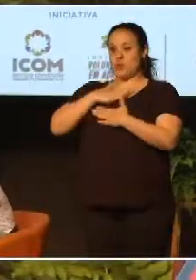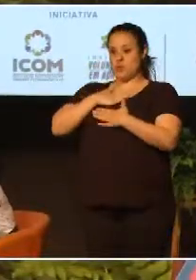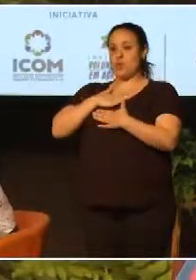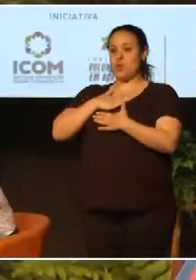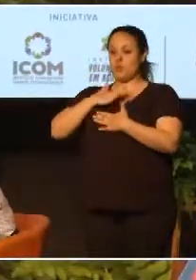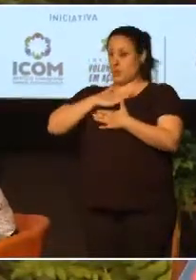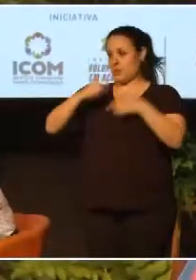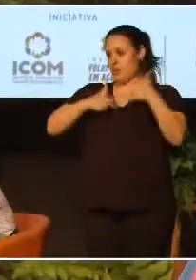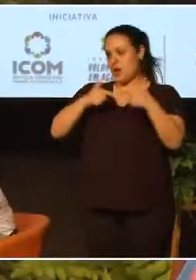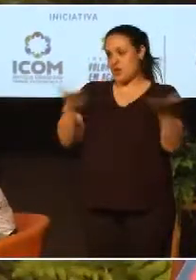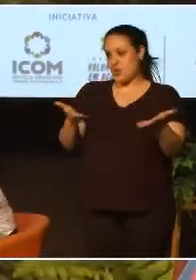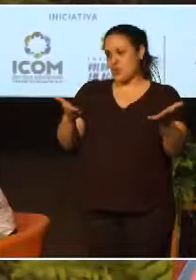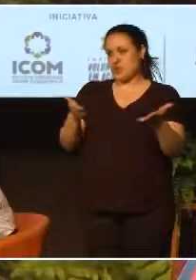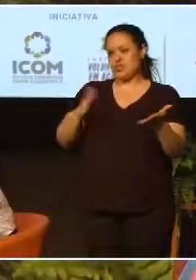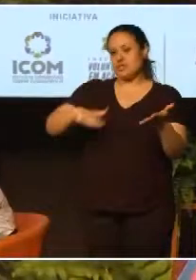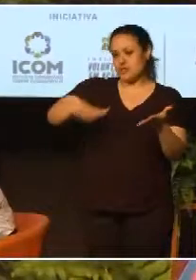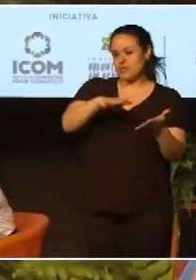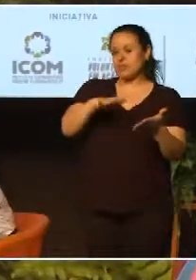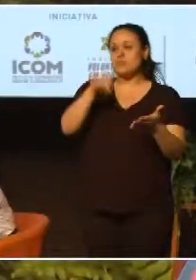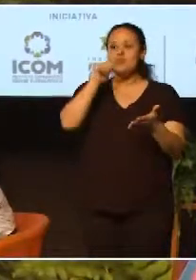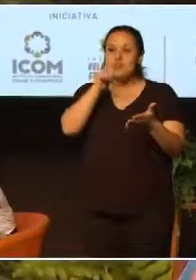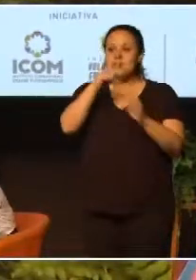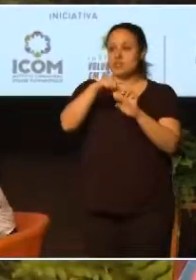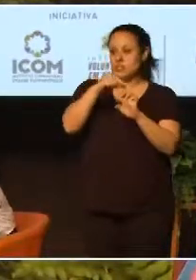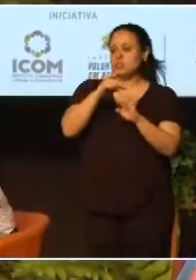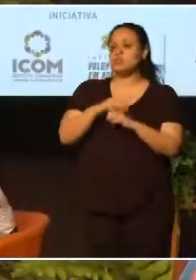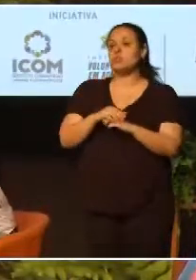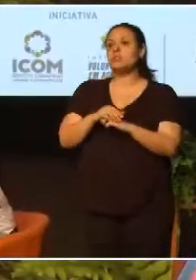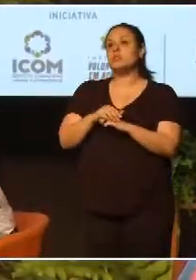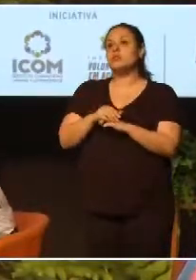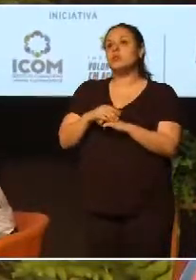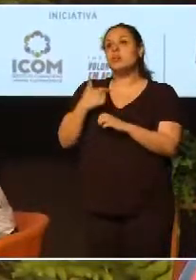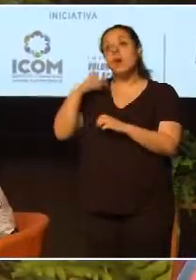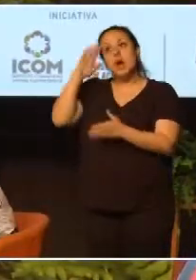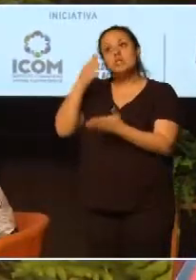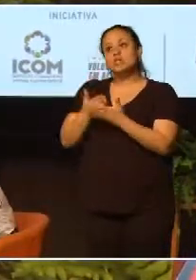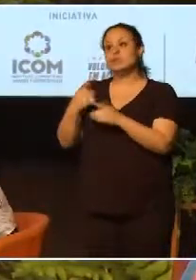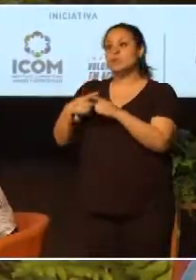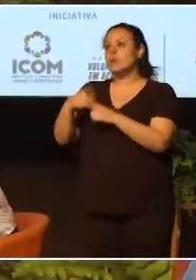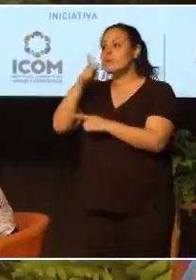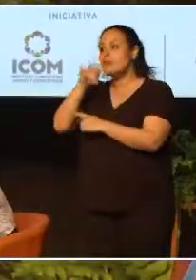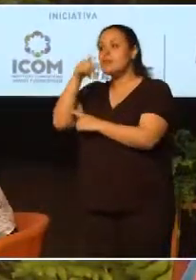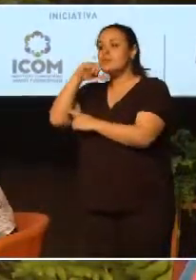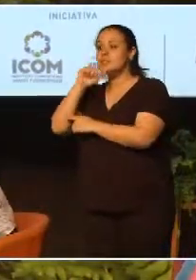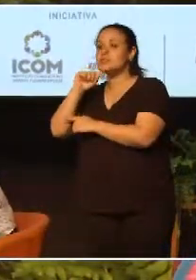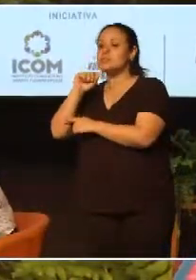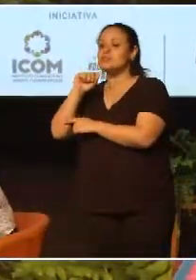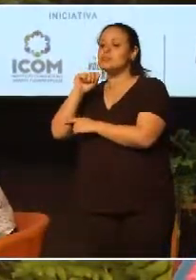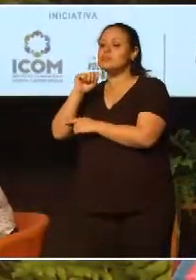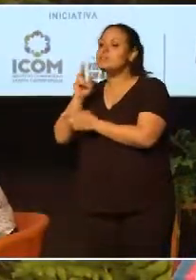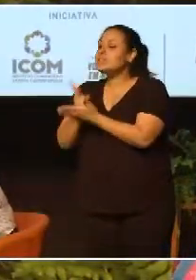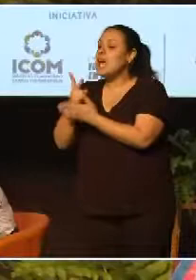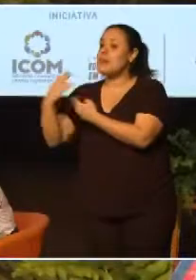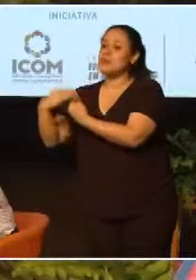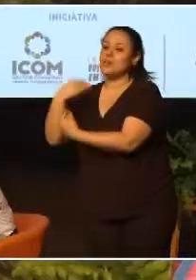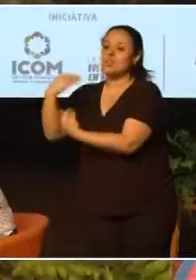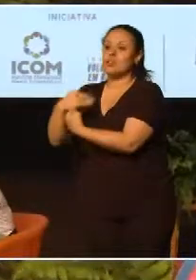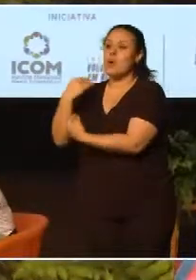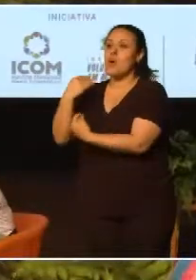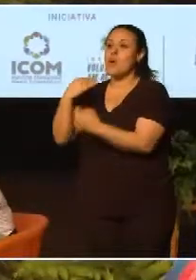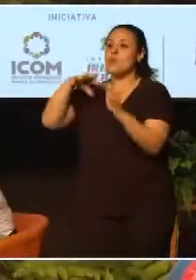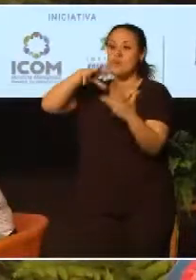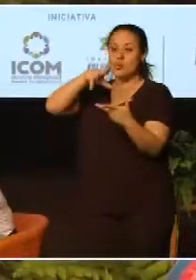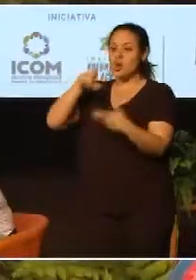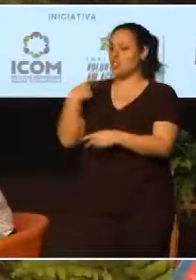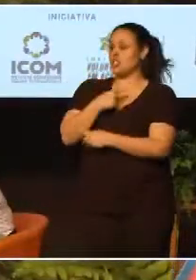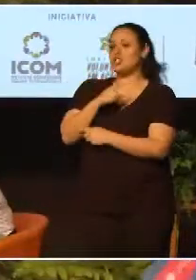Empreendedora é que a gente sempre foi orientado desde cedo pelo meu pai e pela minha mãe que a gente não está sozinho no mundo e que a gente nunca